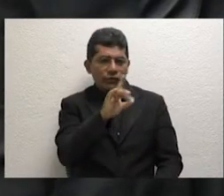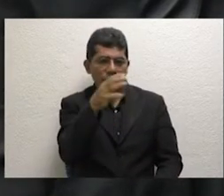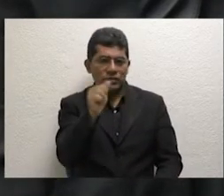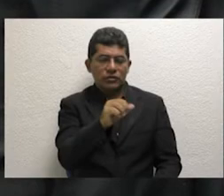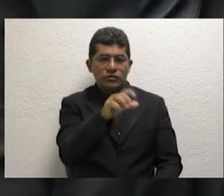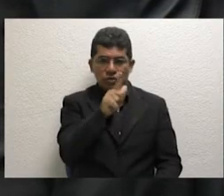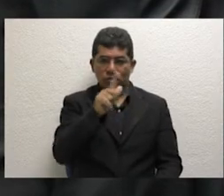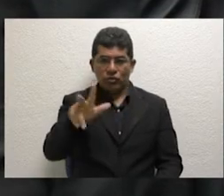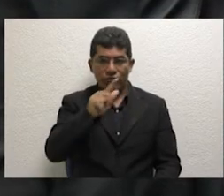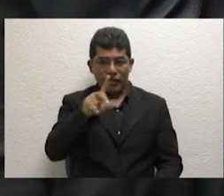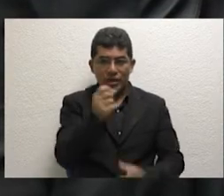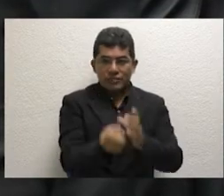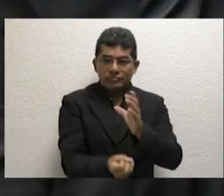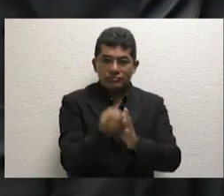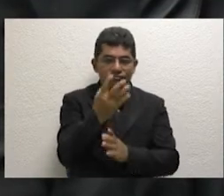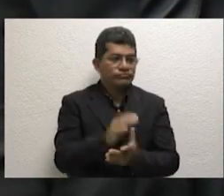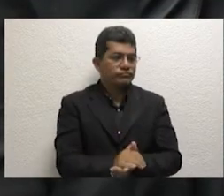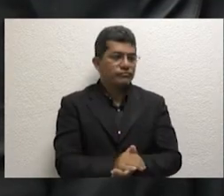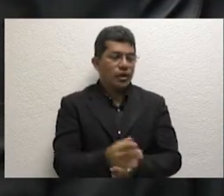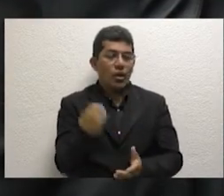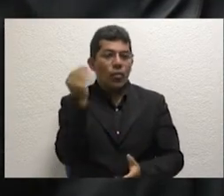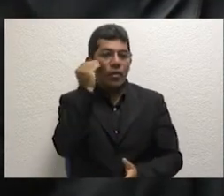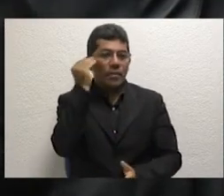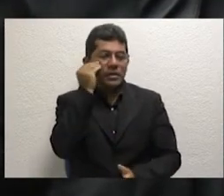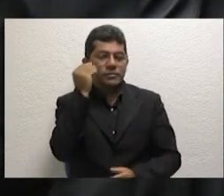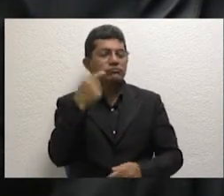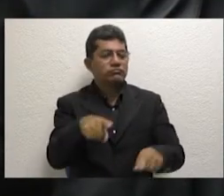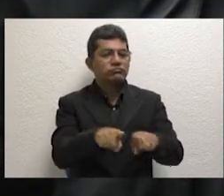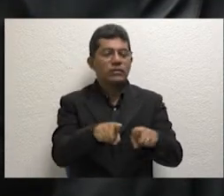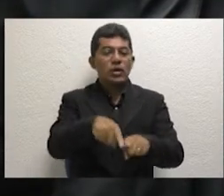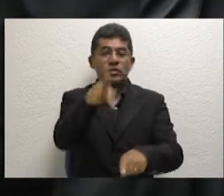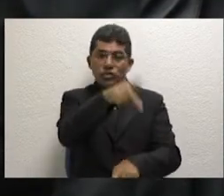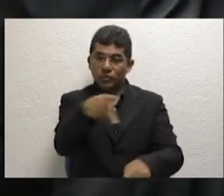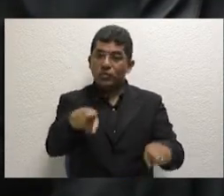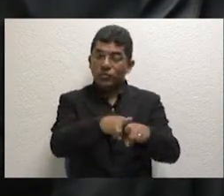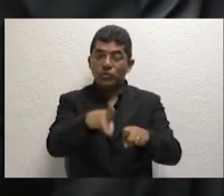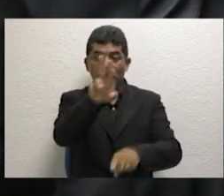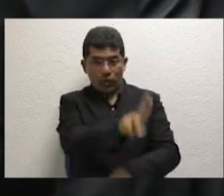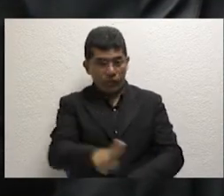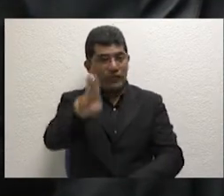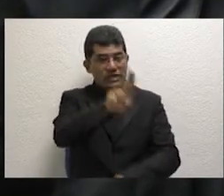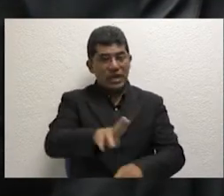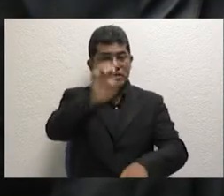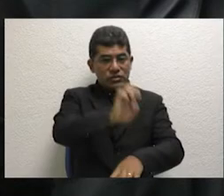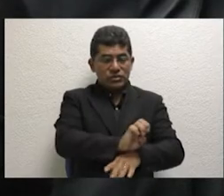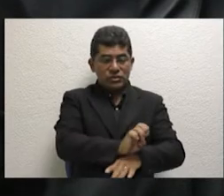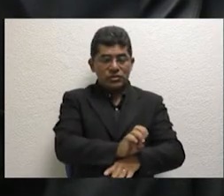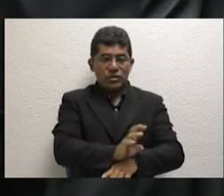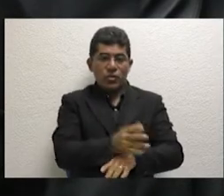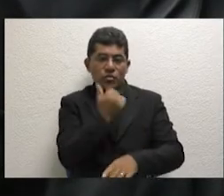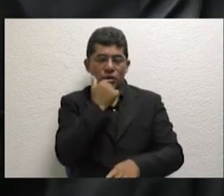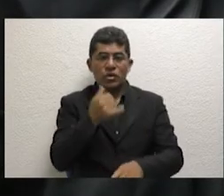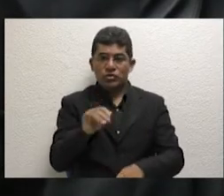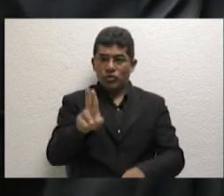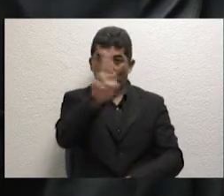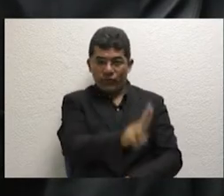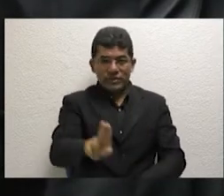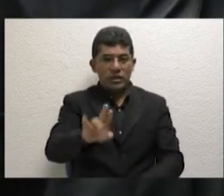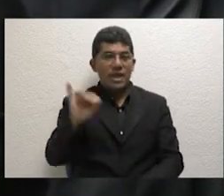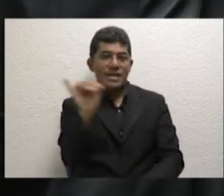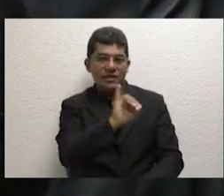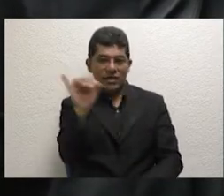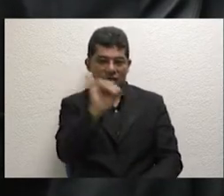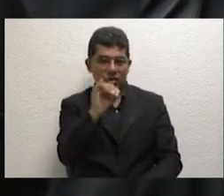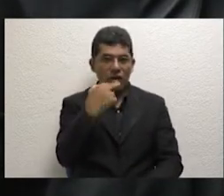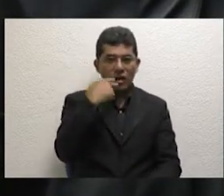inclusive com a participação de professores de universidades internacionais isso é um